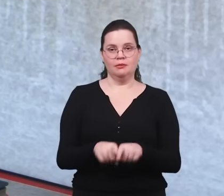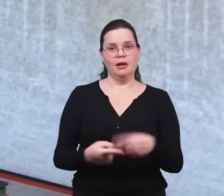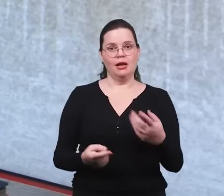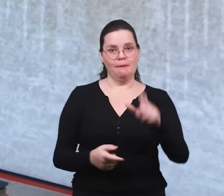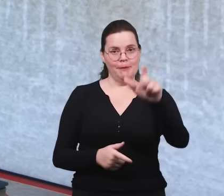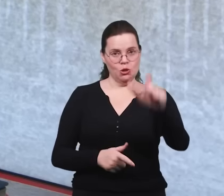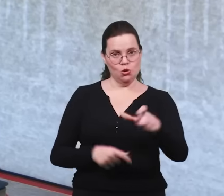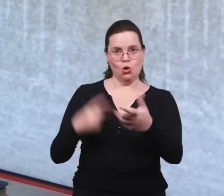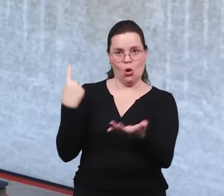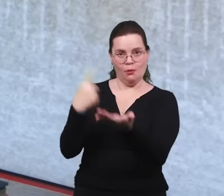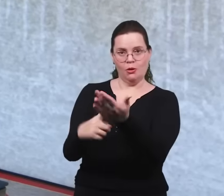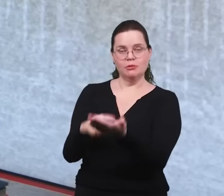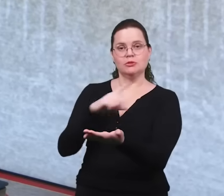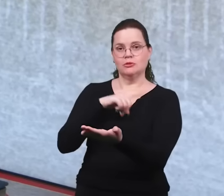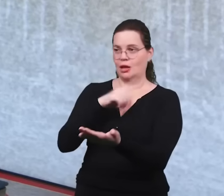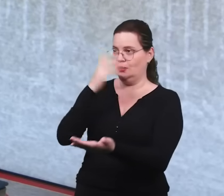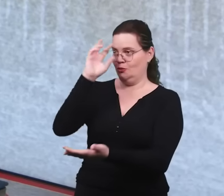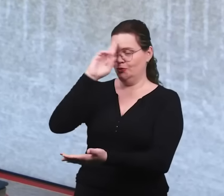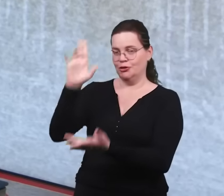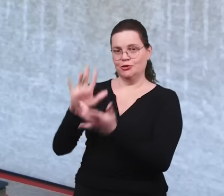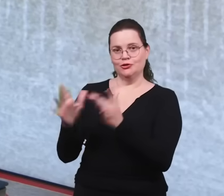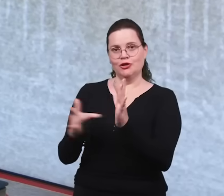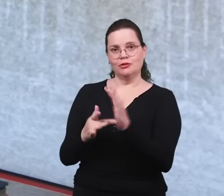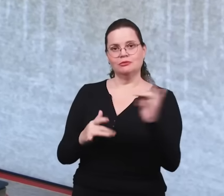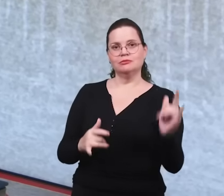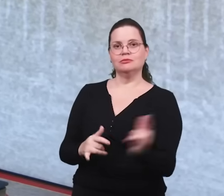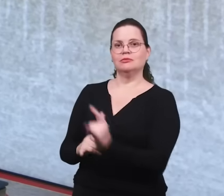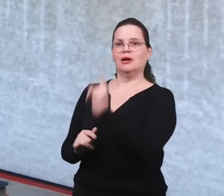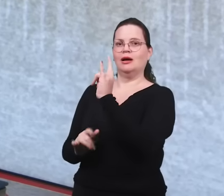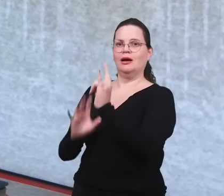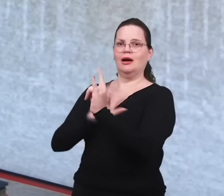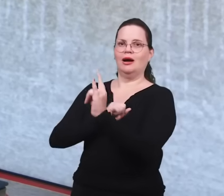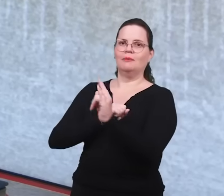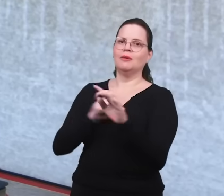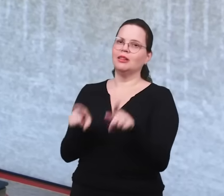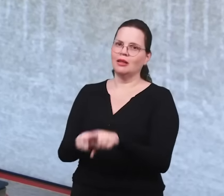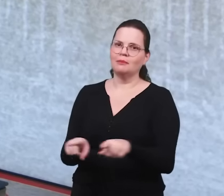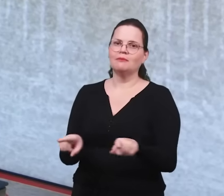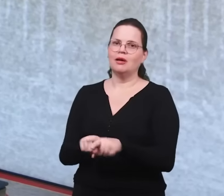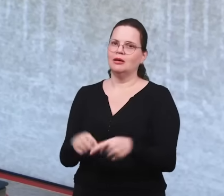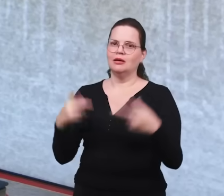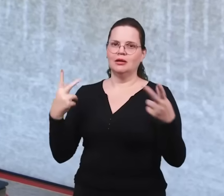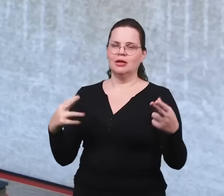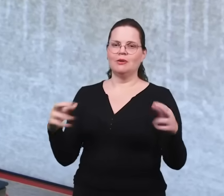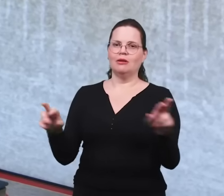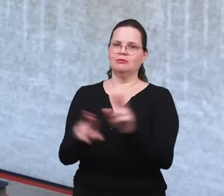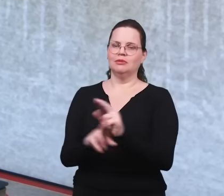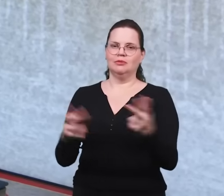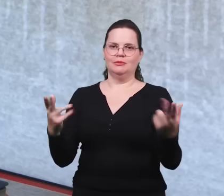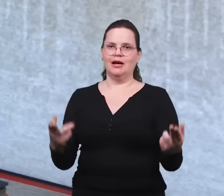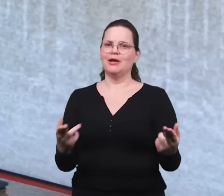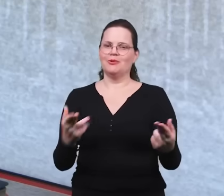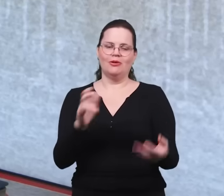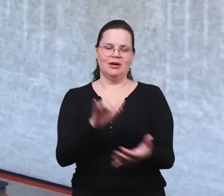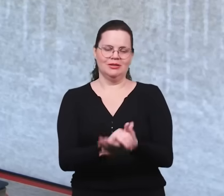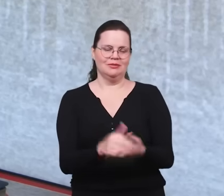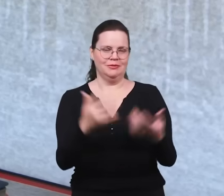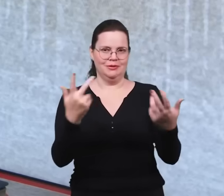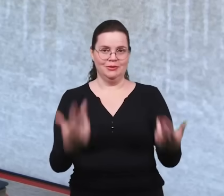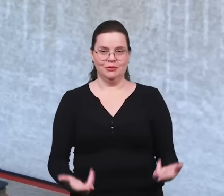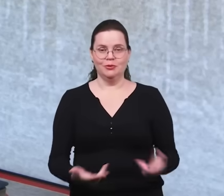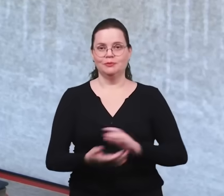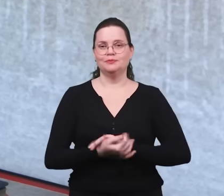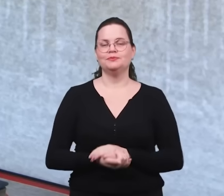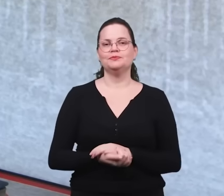o Senhor, ele o faz também por amor ao Senhor. Ao realizar o seu primeiro